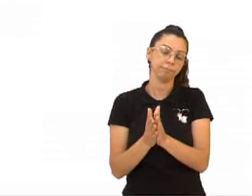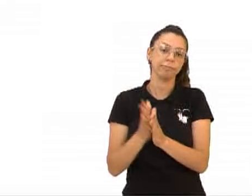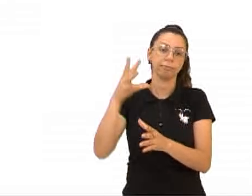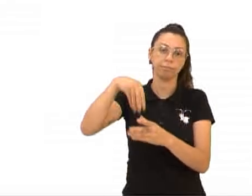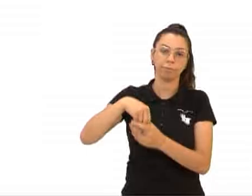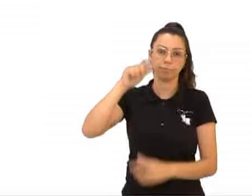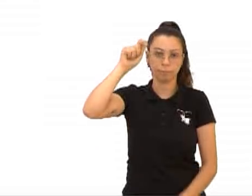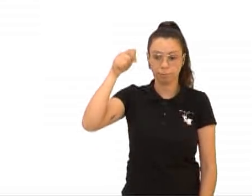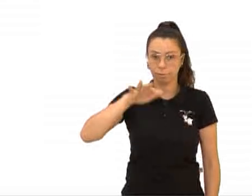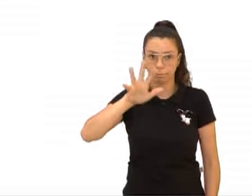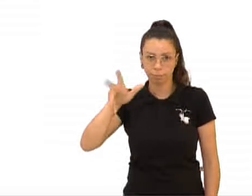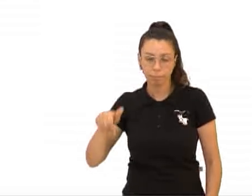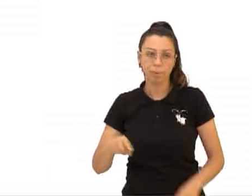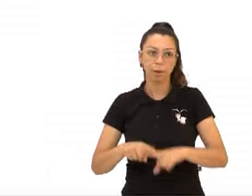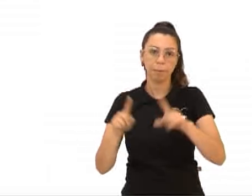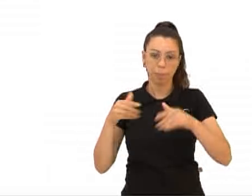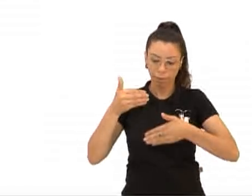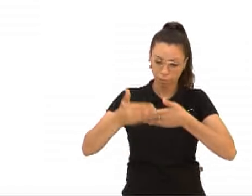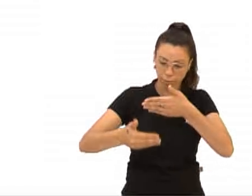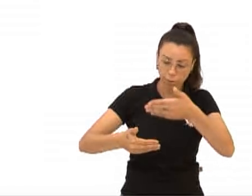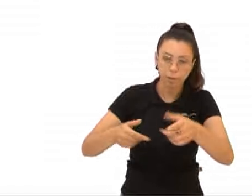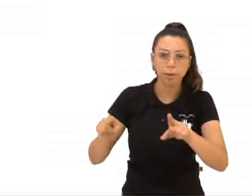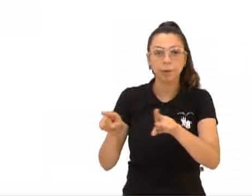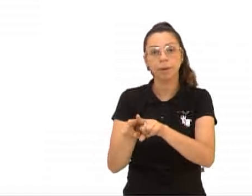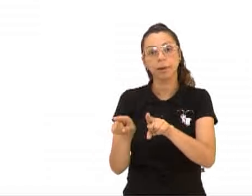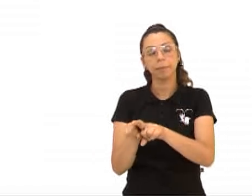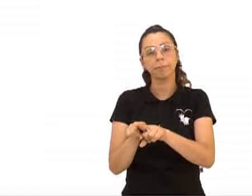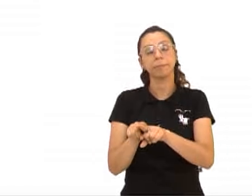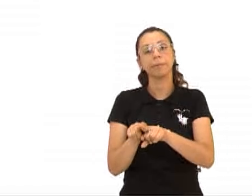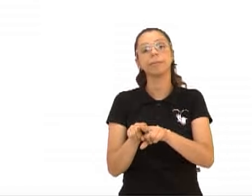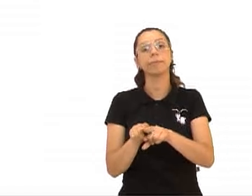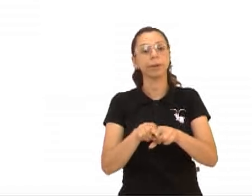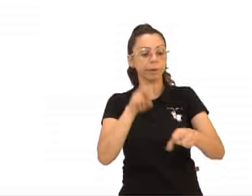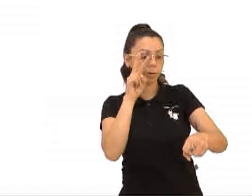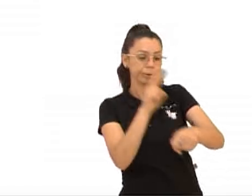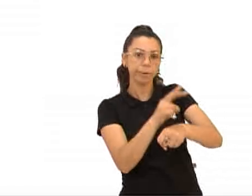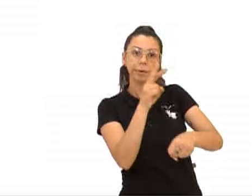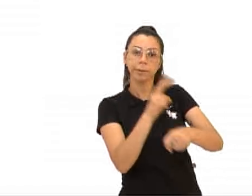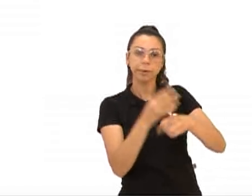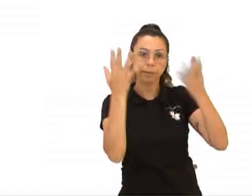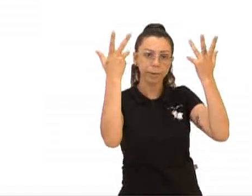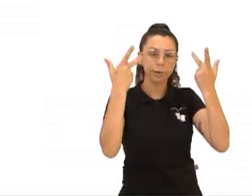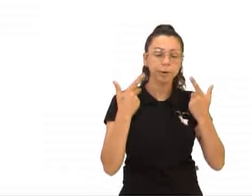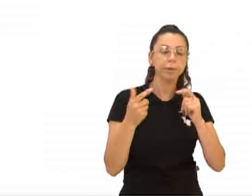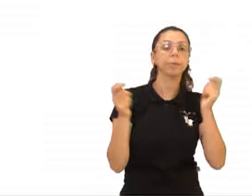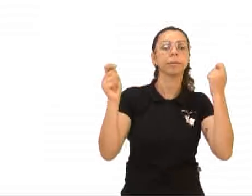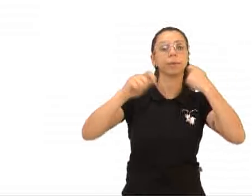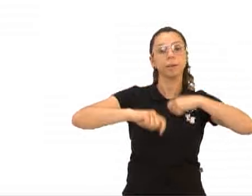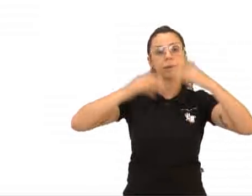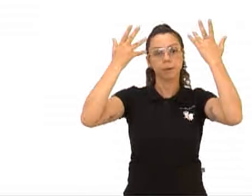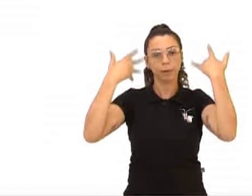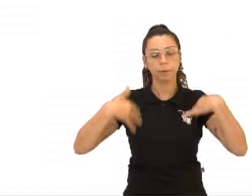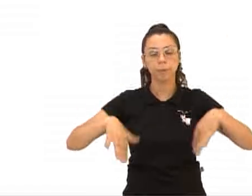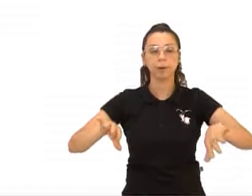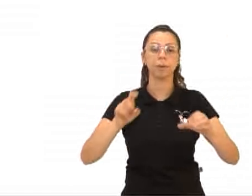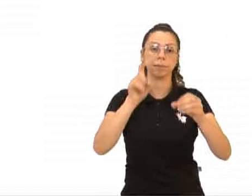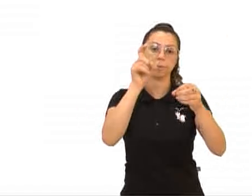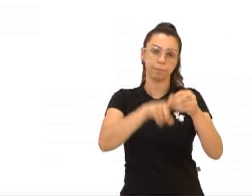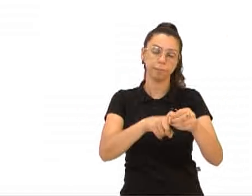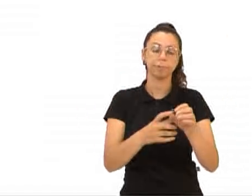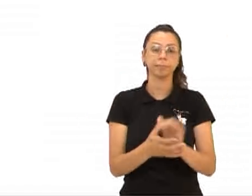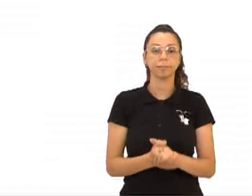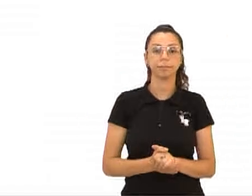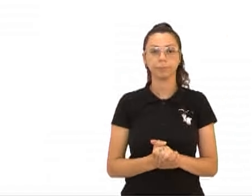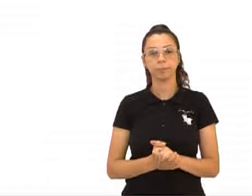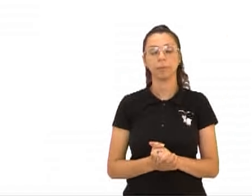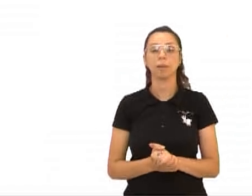Mas assim como o desenvolvimento agrícola, a pecuária também depende de condições naturais, né? Então, lá as condições são pouco